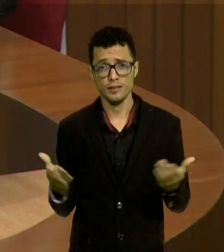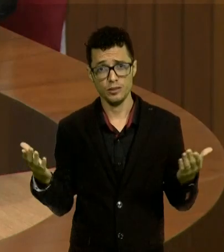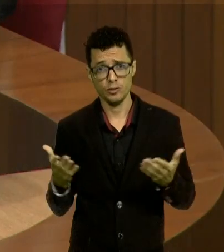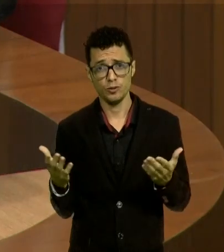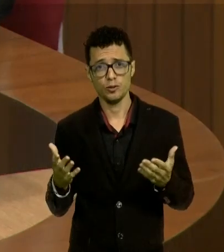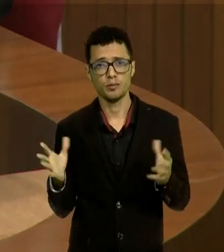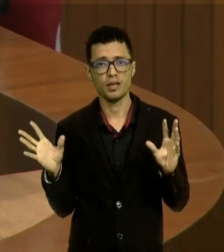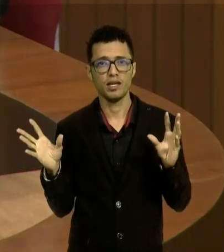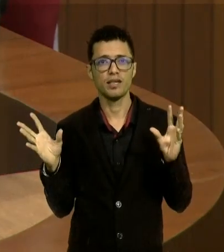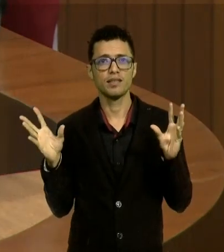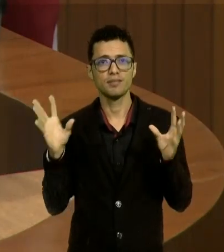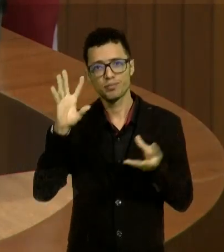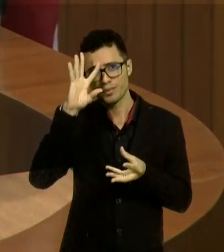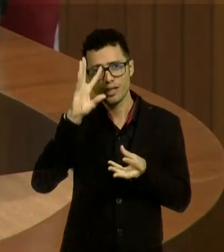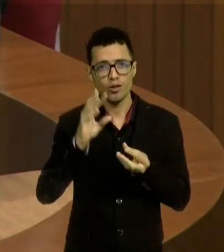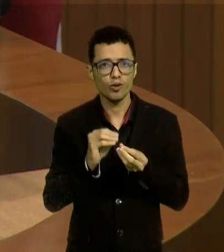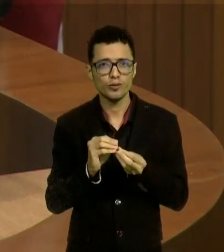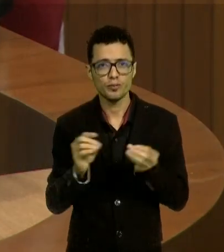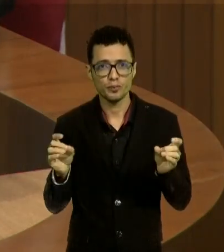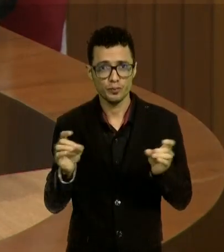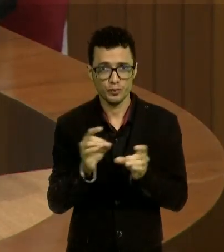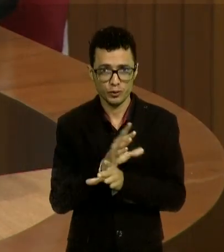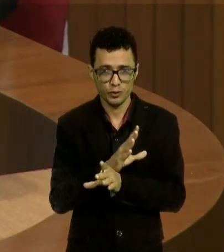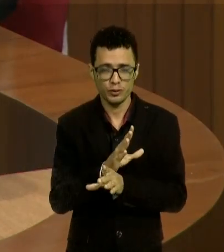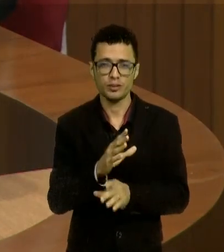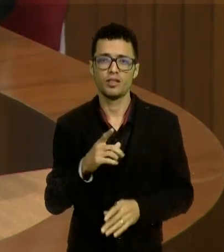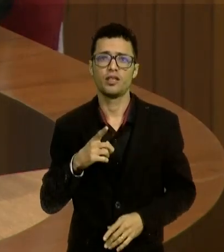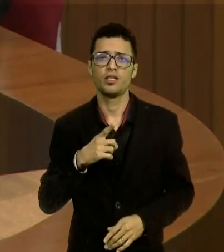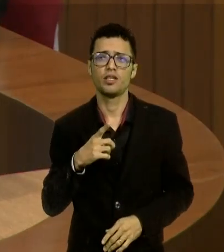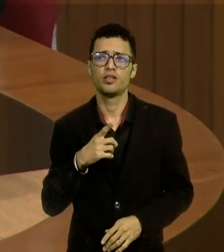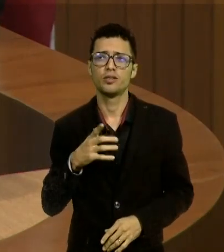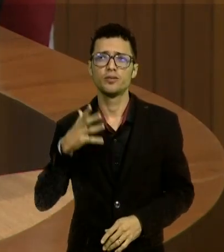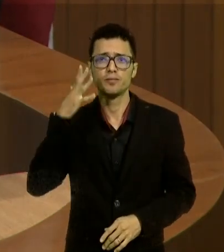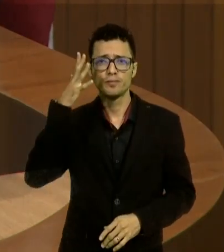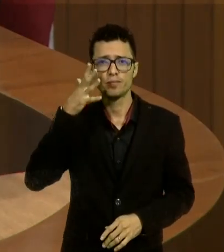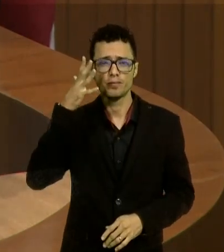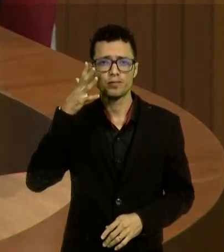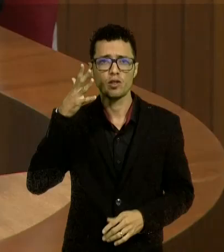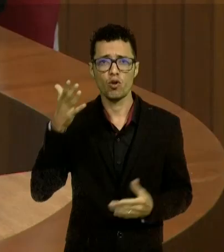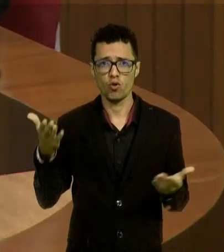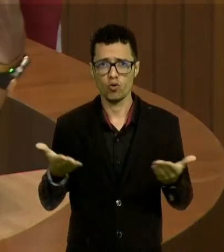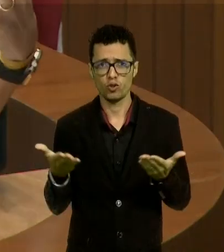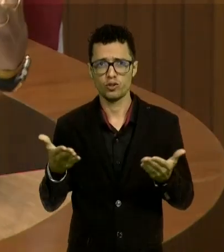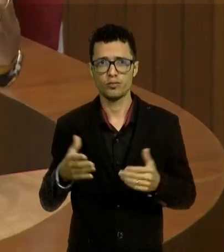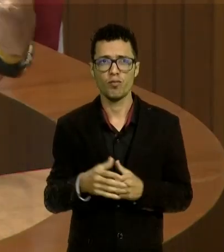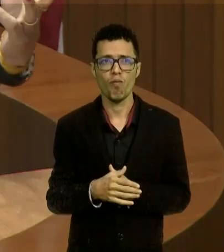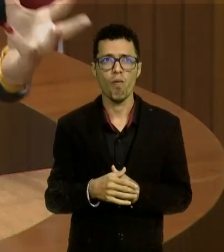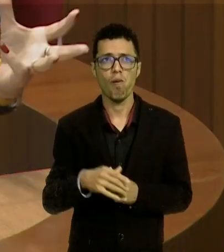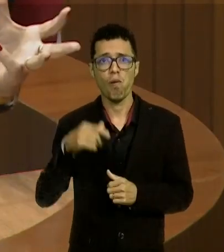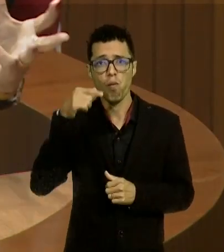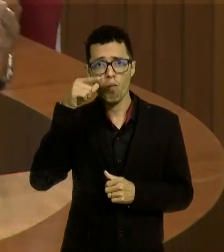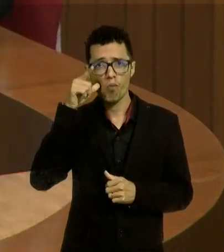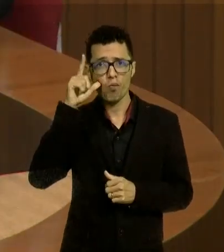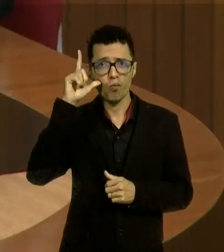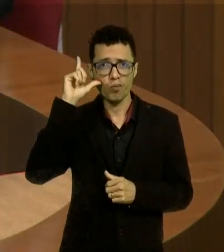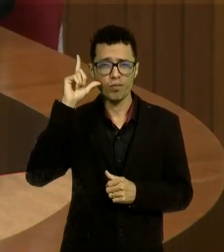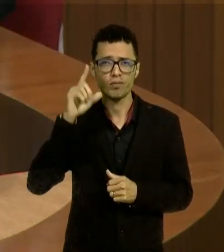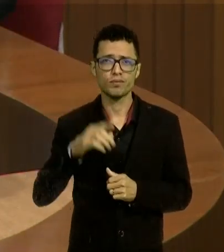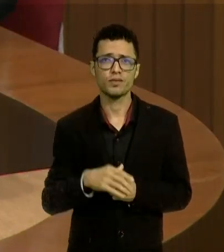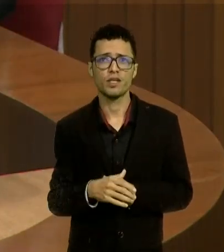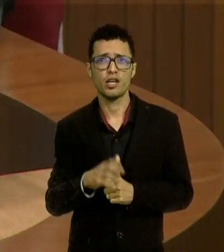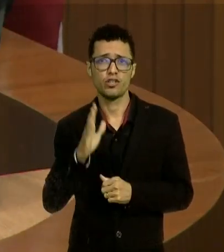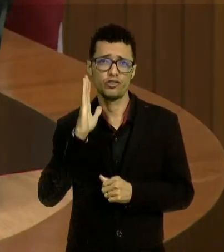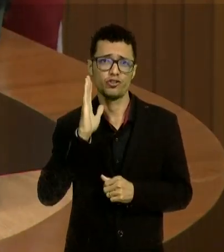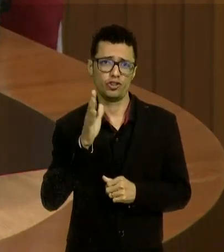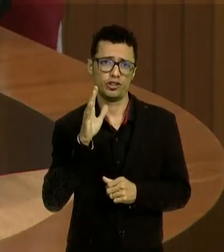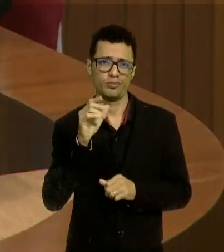minhas palavras, eu viria aqui hoje, né, desde ontem que eu já mudei um pouco a pauta da saúde